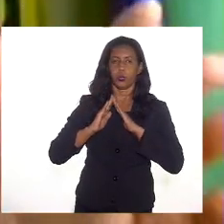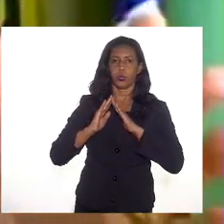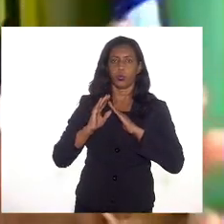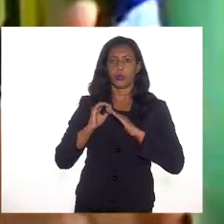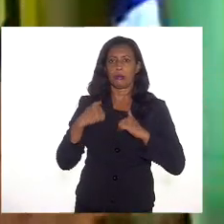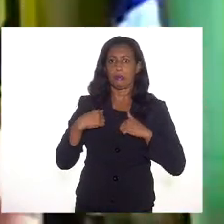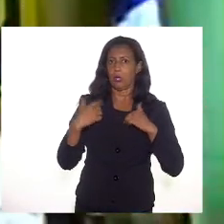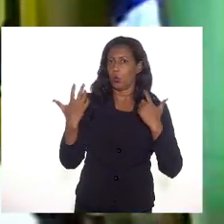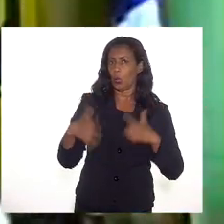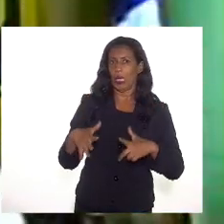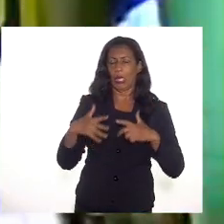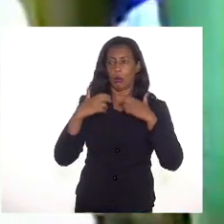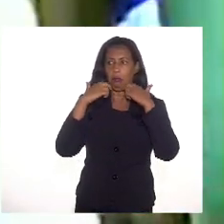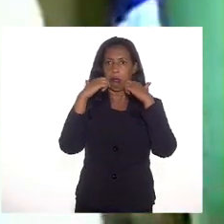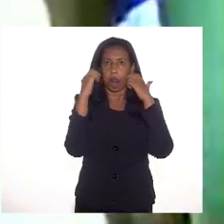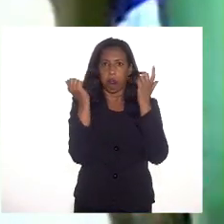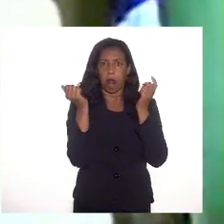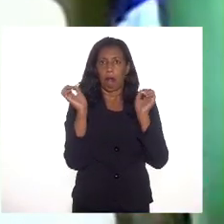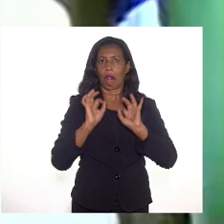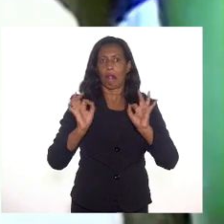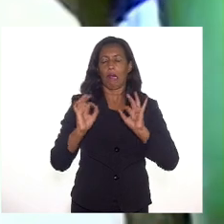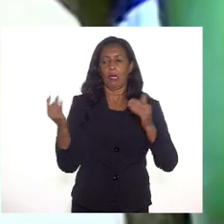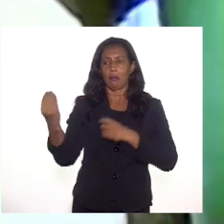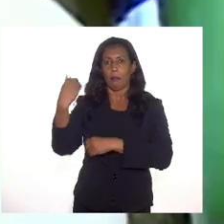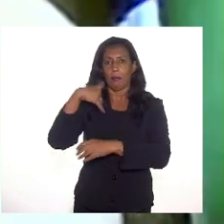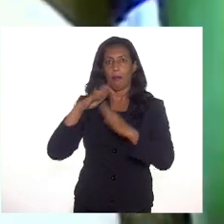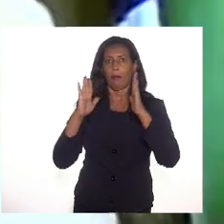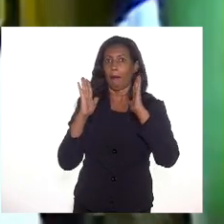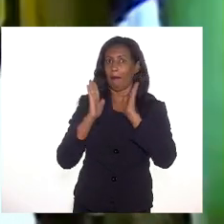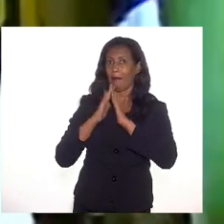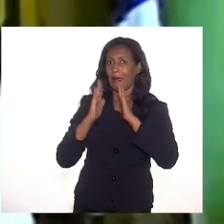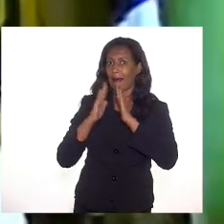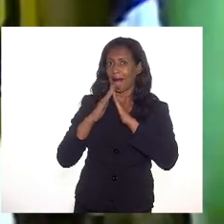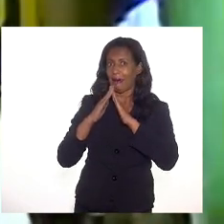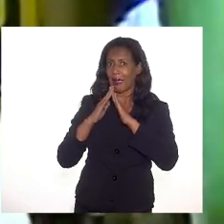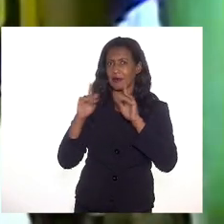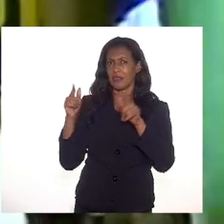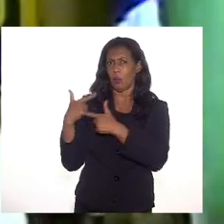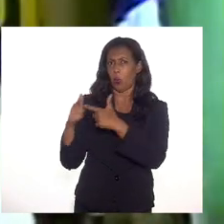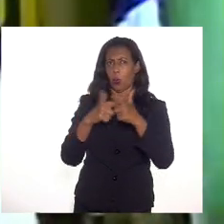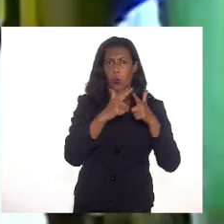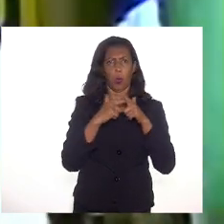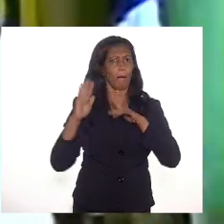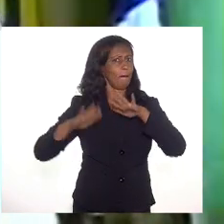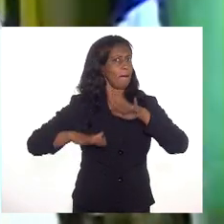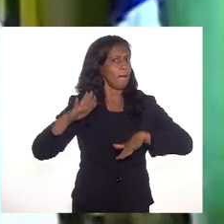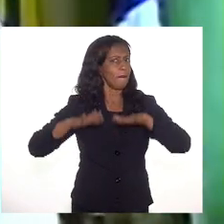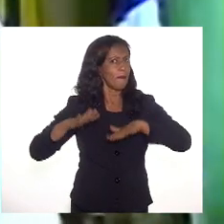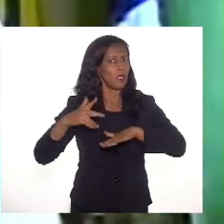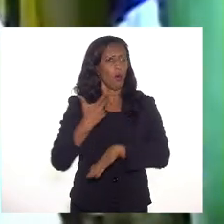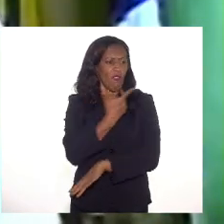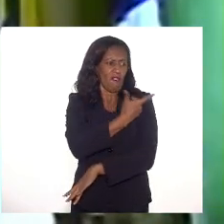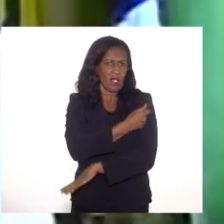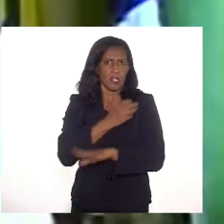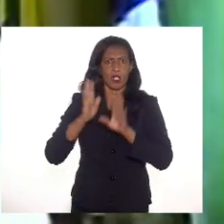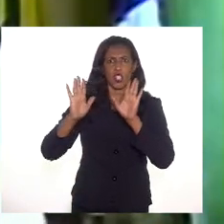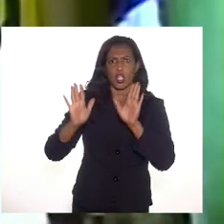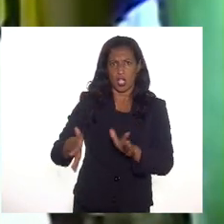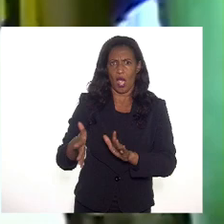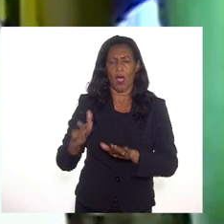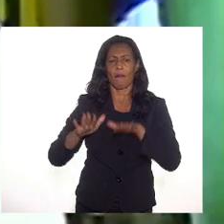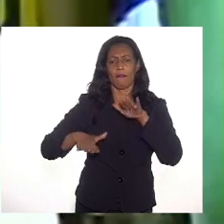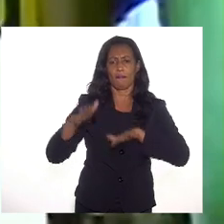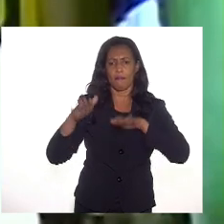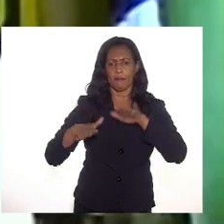de criar constrangimento, nem trazer para minha casa qualquer tipo de constrangimento, mesmo estando vacinado e mesmo já